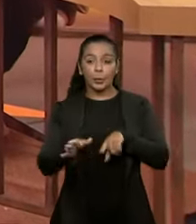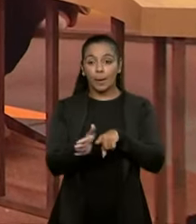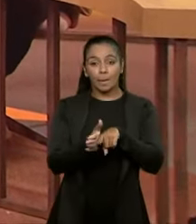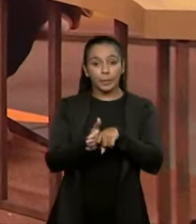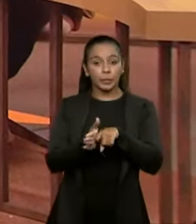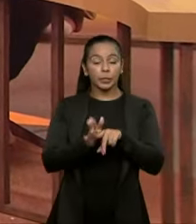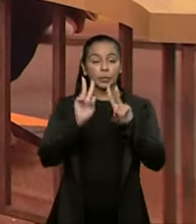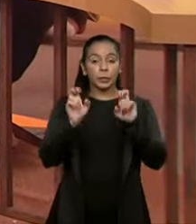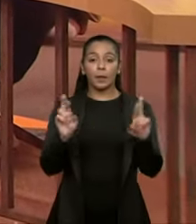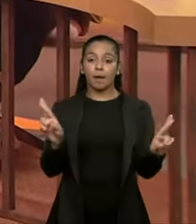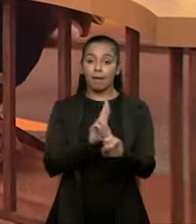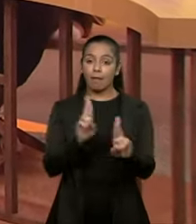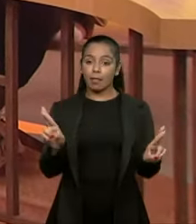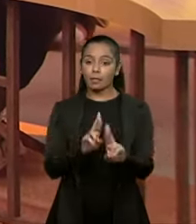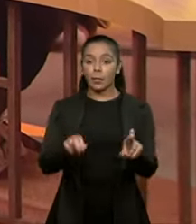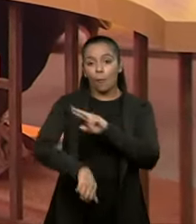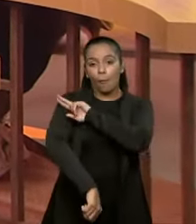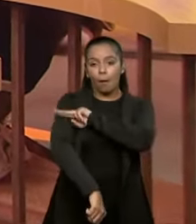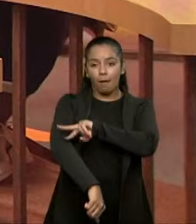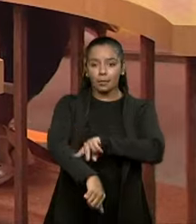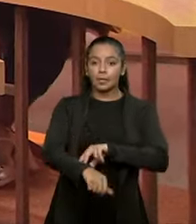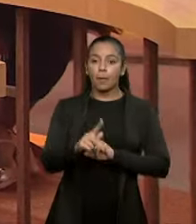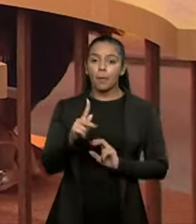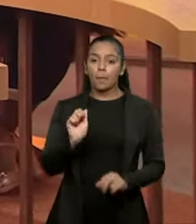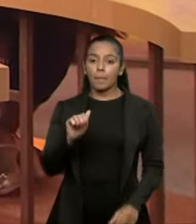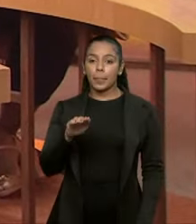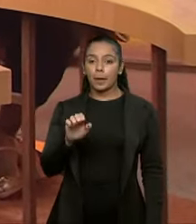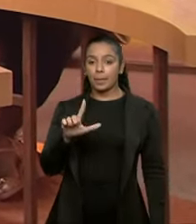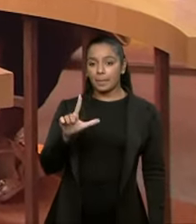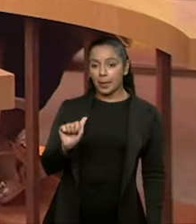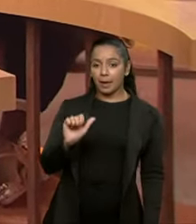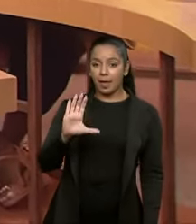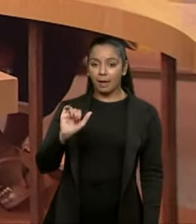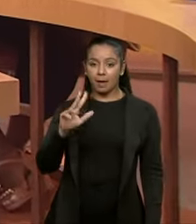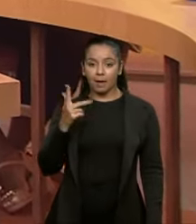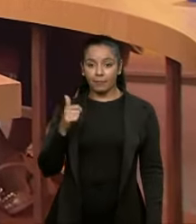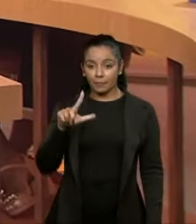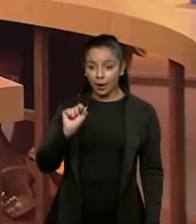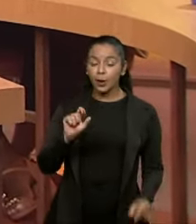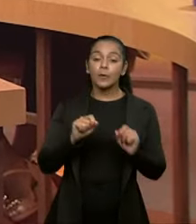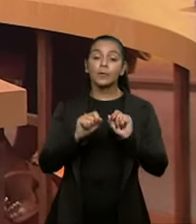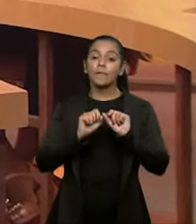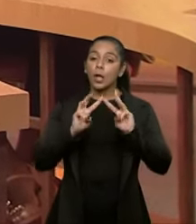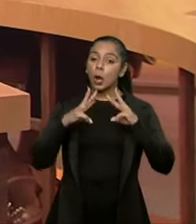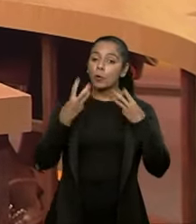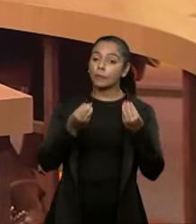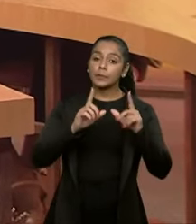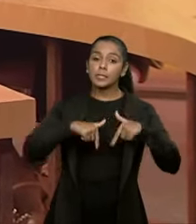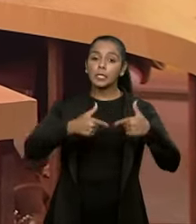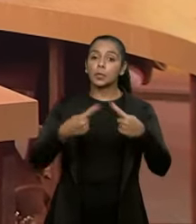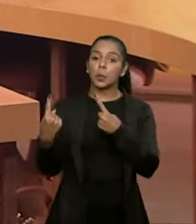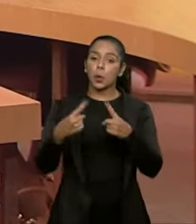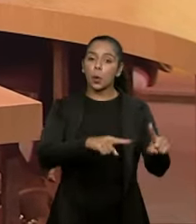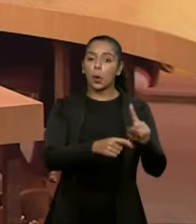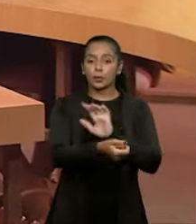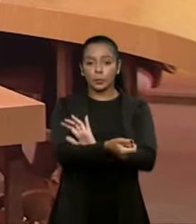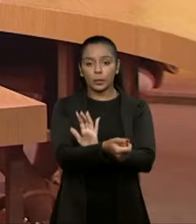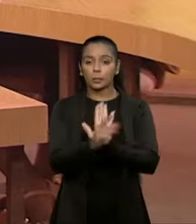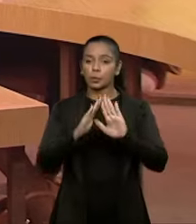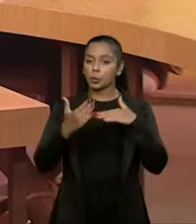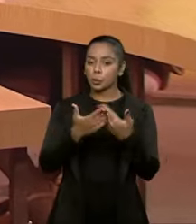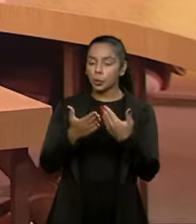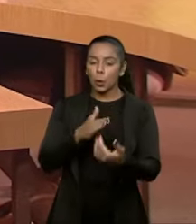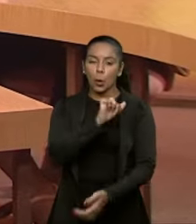de relações raciais, Pâmela Carvalho, que promove oficinas e ações antirracistas em escolas do Rio de Janeiro